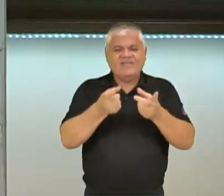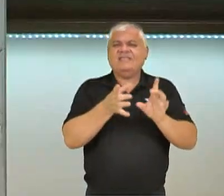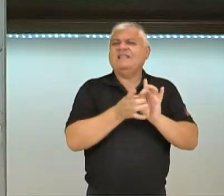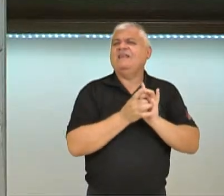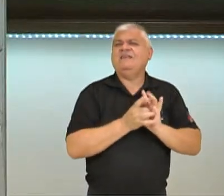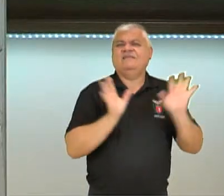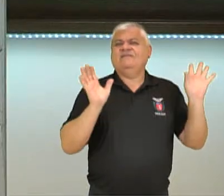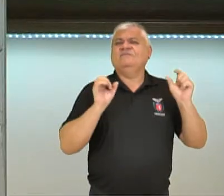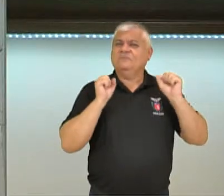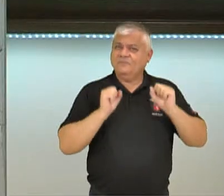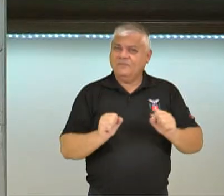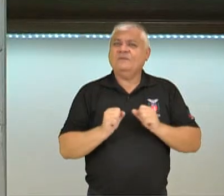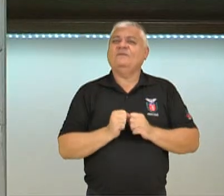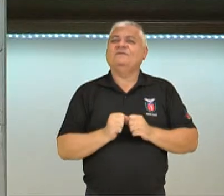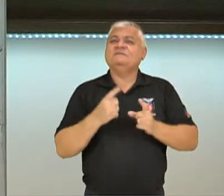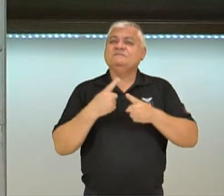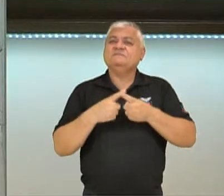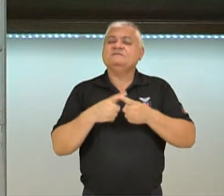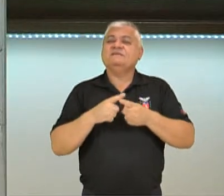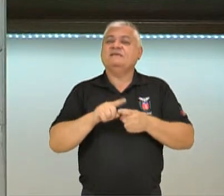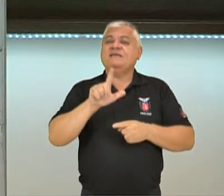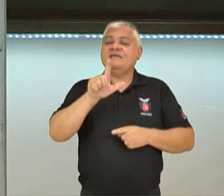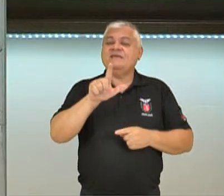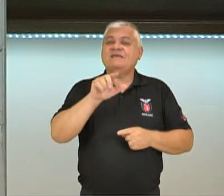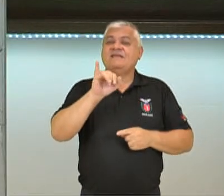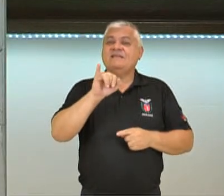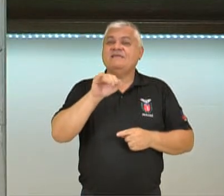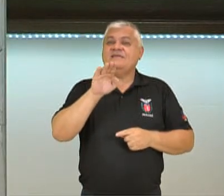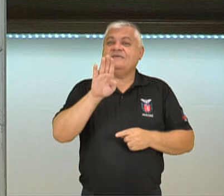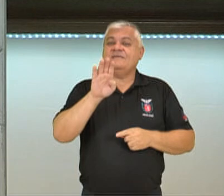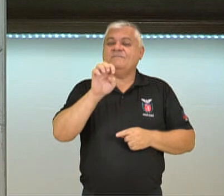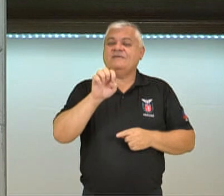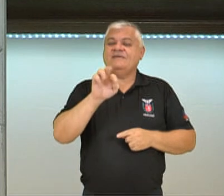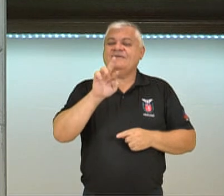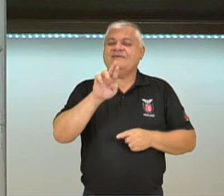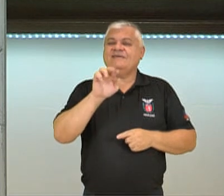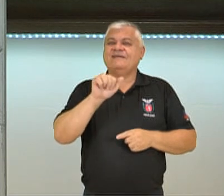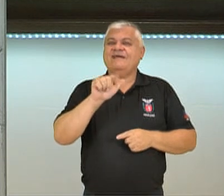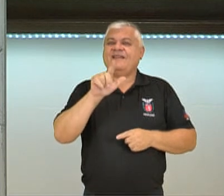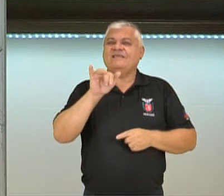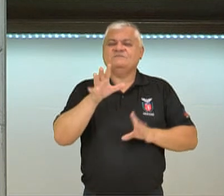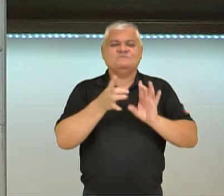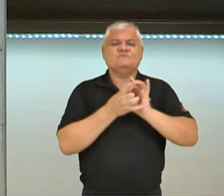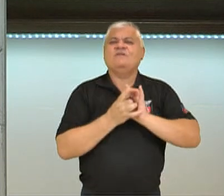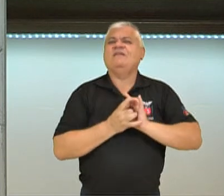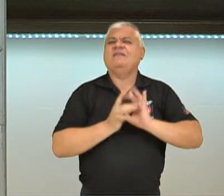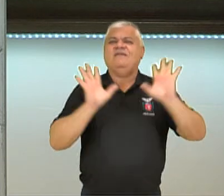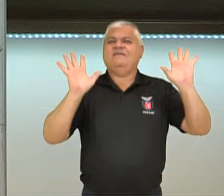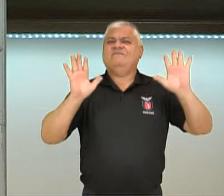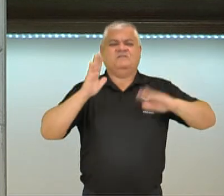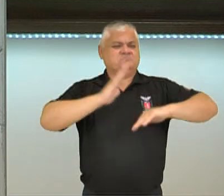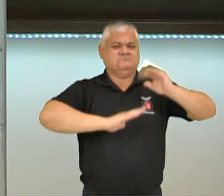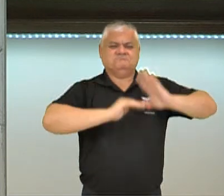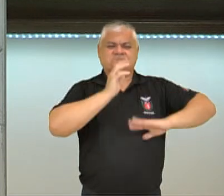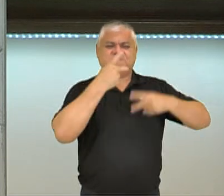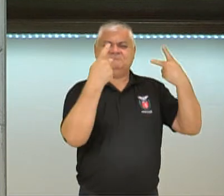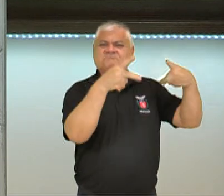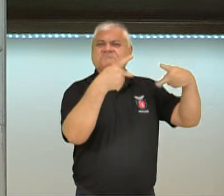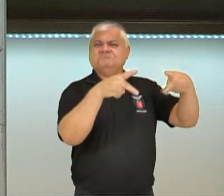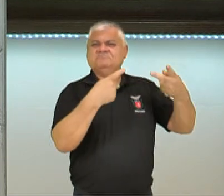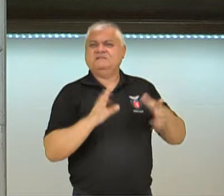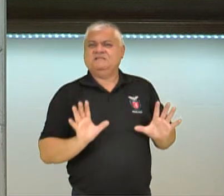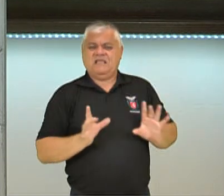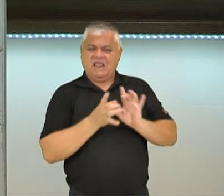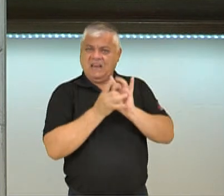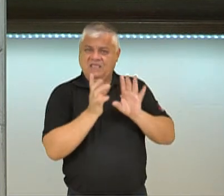nações. Uma das bases do liberalismo econômico de Adam Smith era não só a ideia de uma